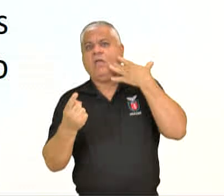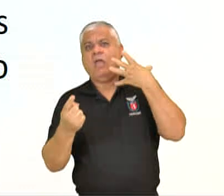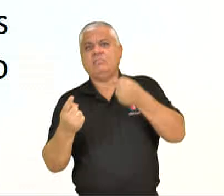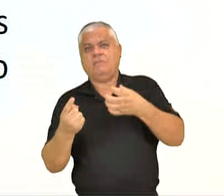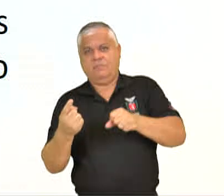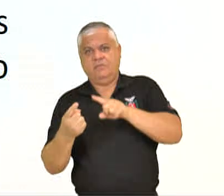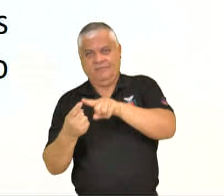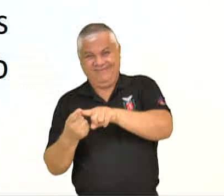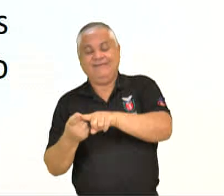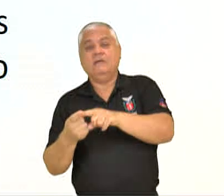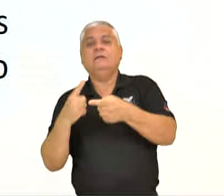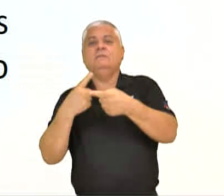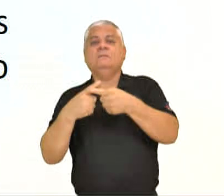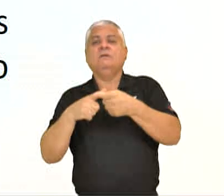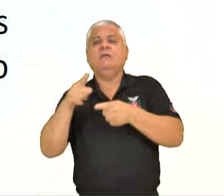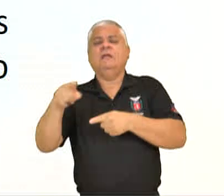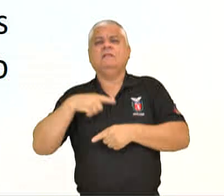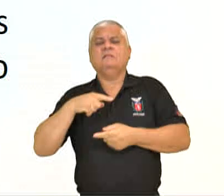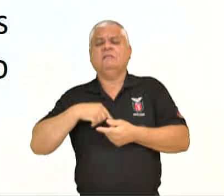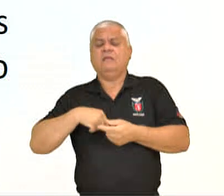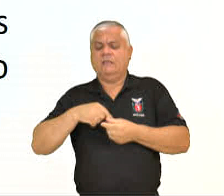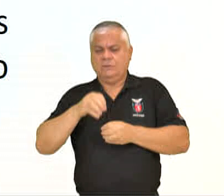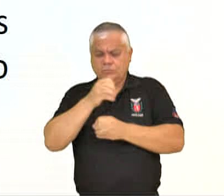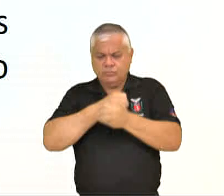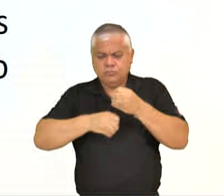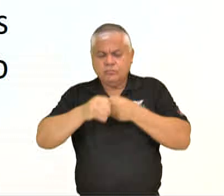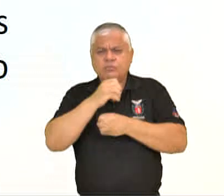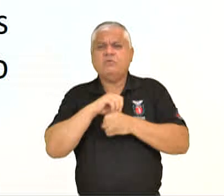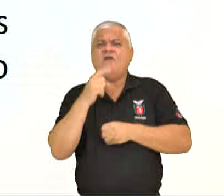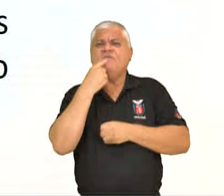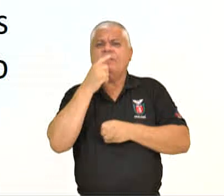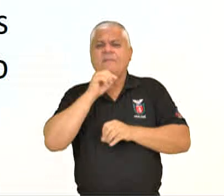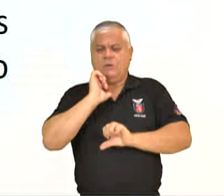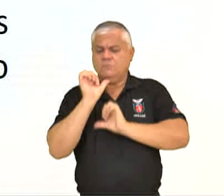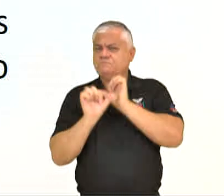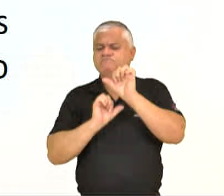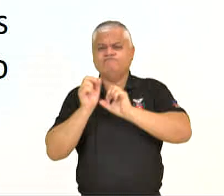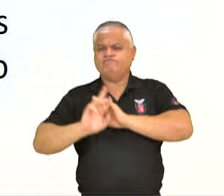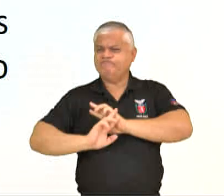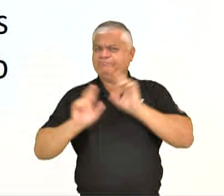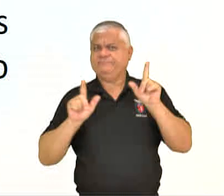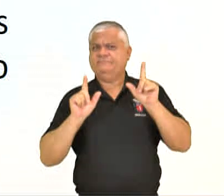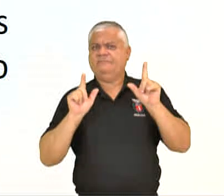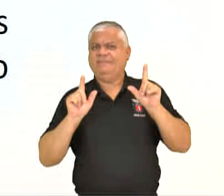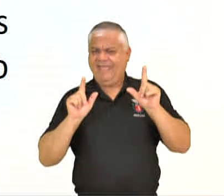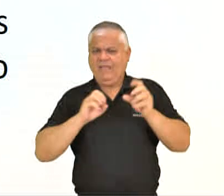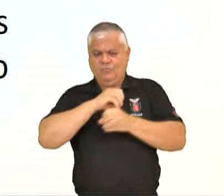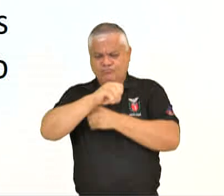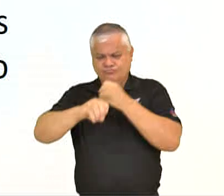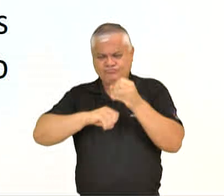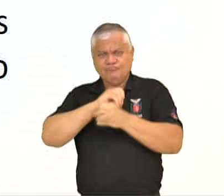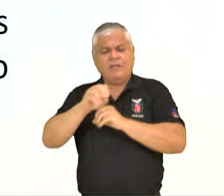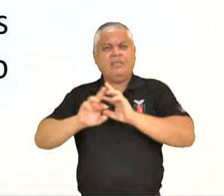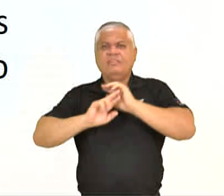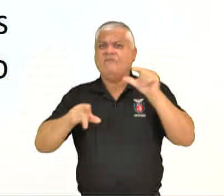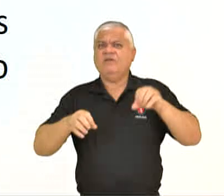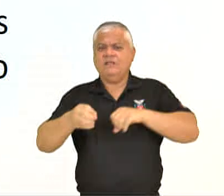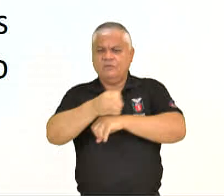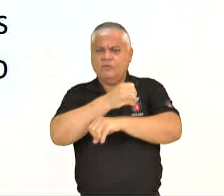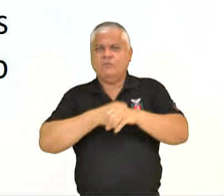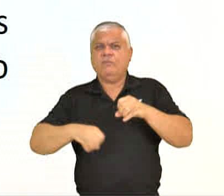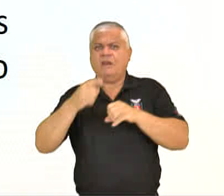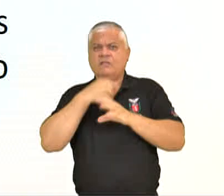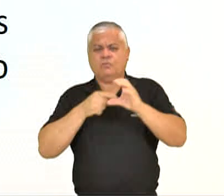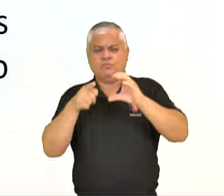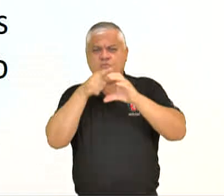Essas pessoas nascem com um tipo de alteração nos glóbulos vermelhos, as hemácias, modificando o formato dessas células para o de uma foice.